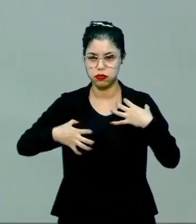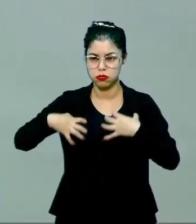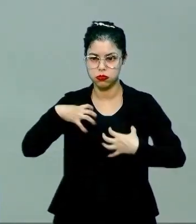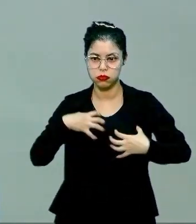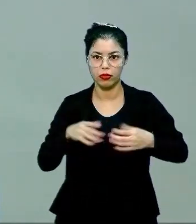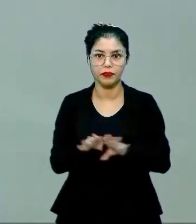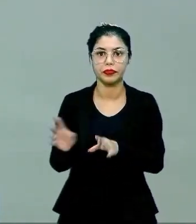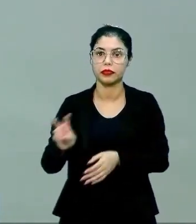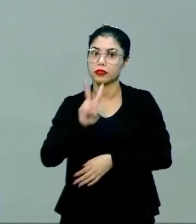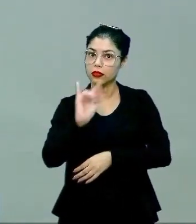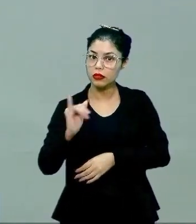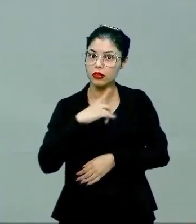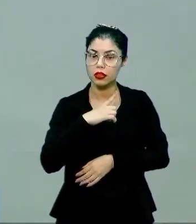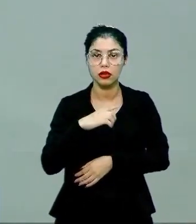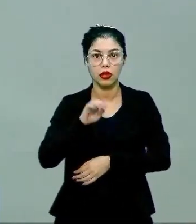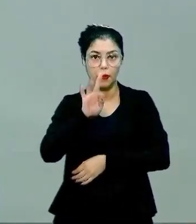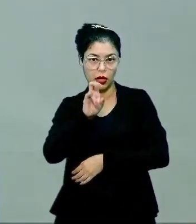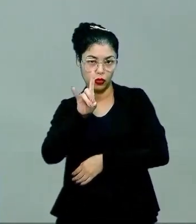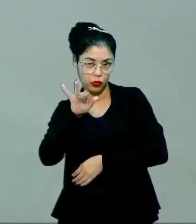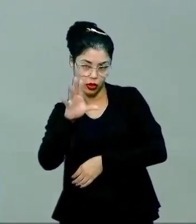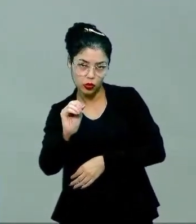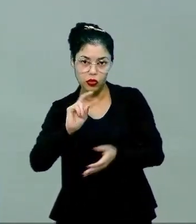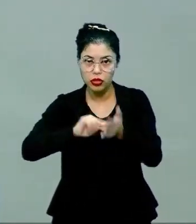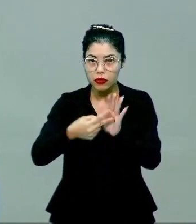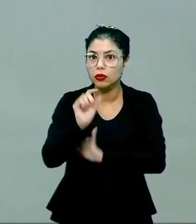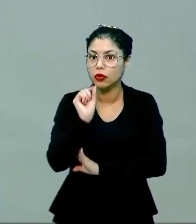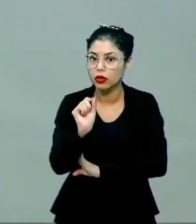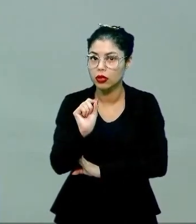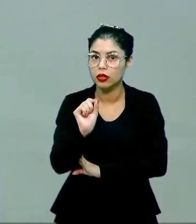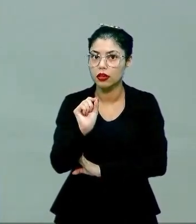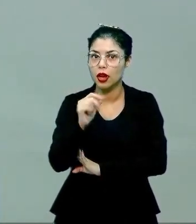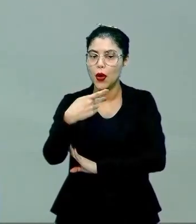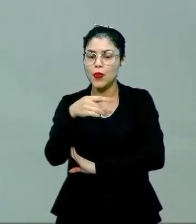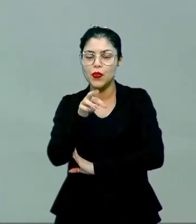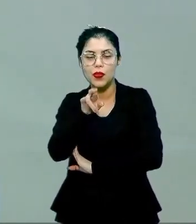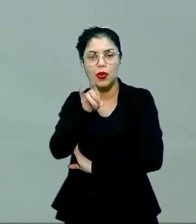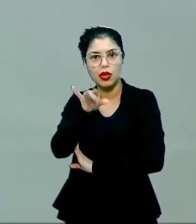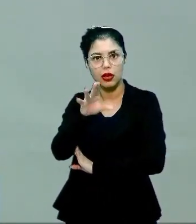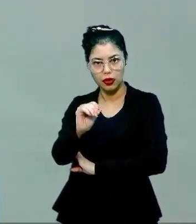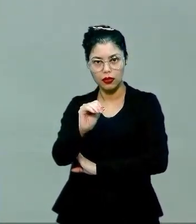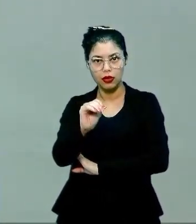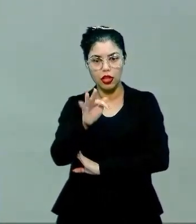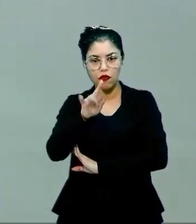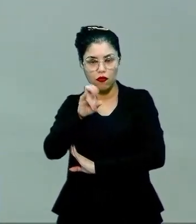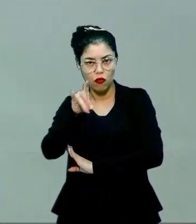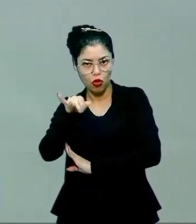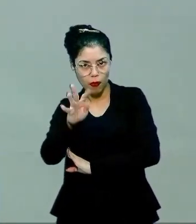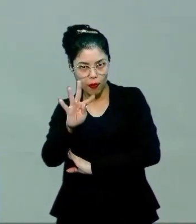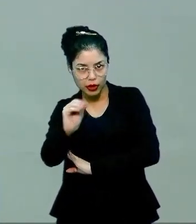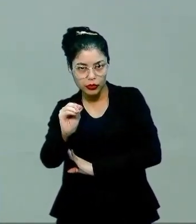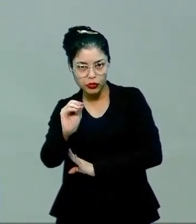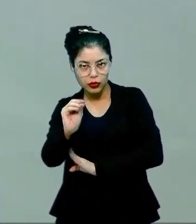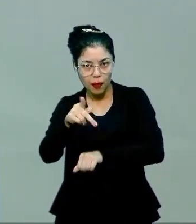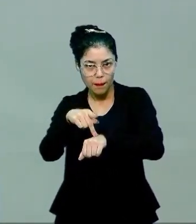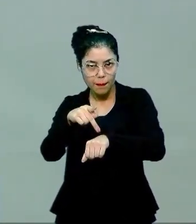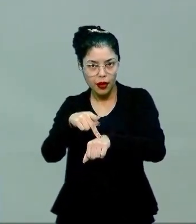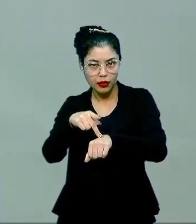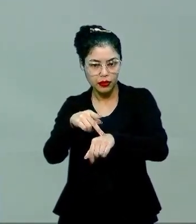O barroco vem da palavra barueco, que significa pérola de formato irregular. É aquela